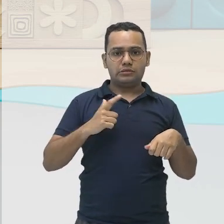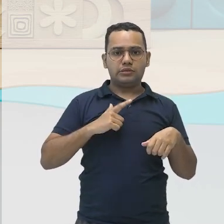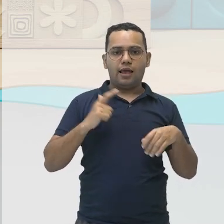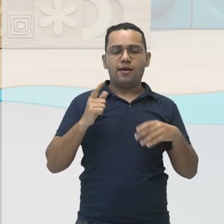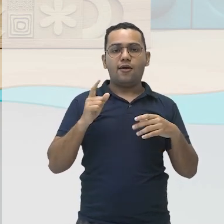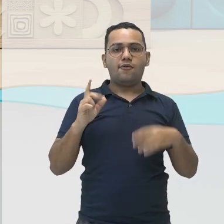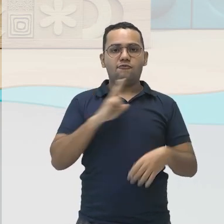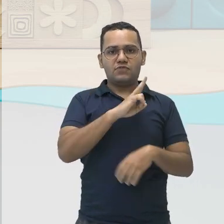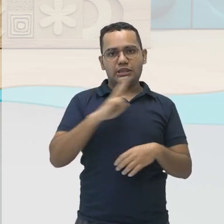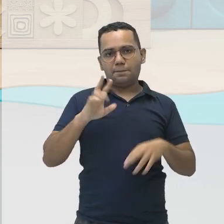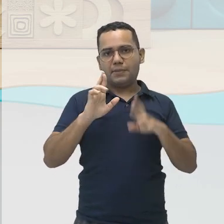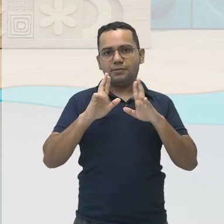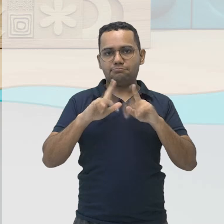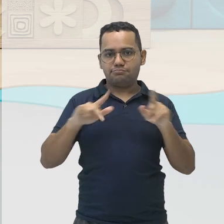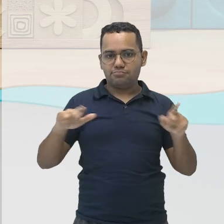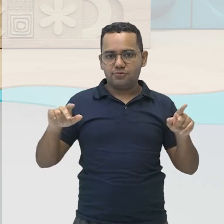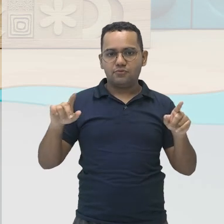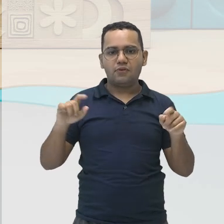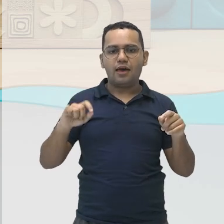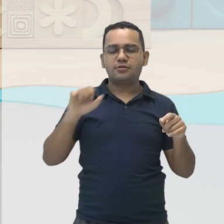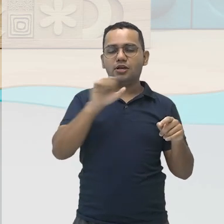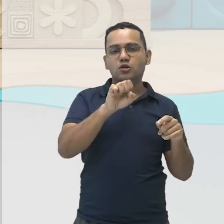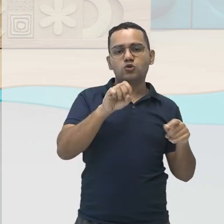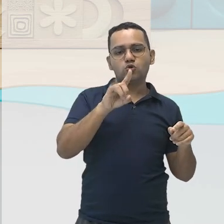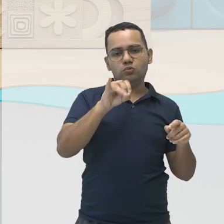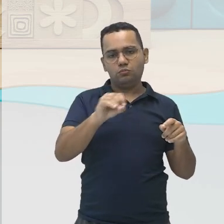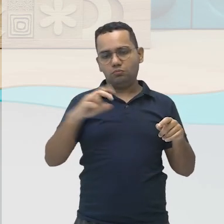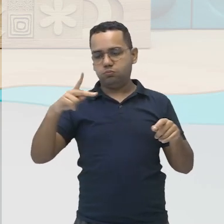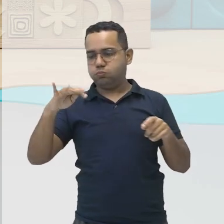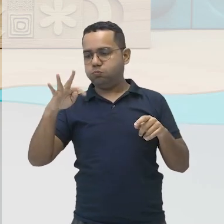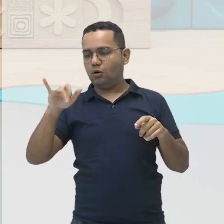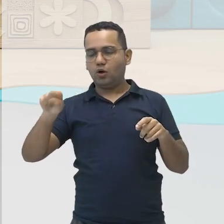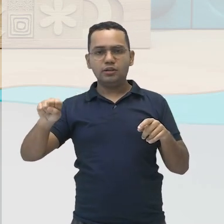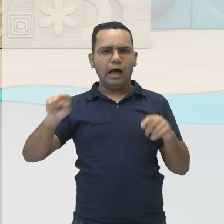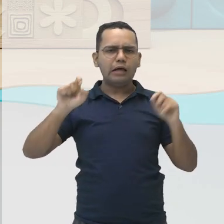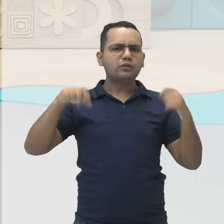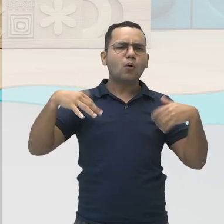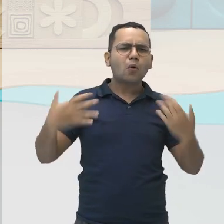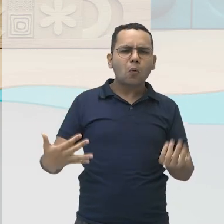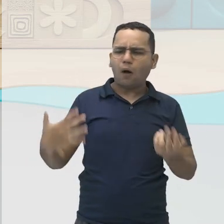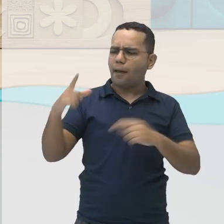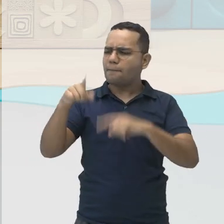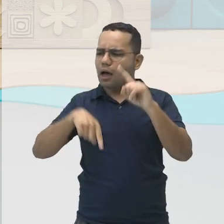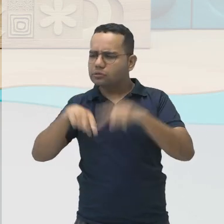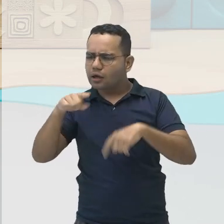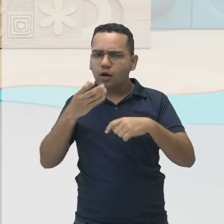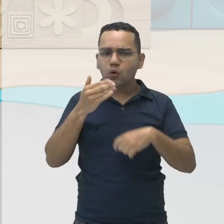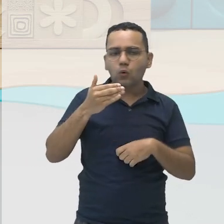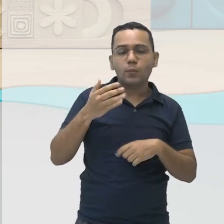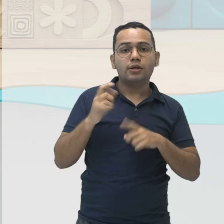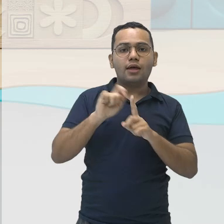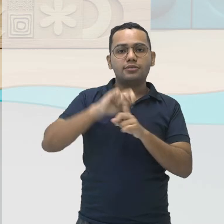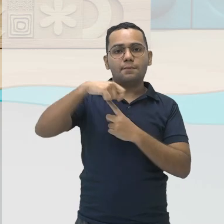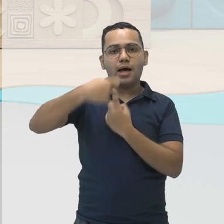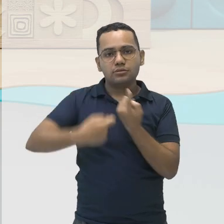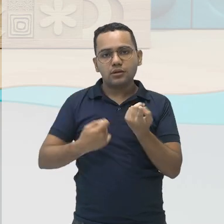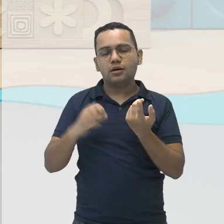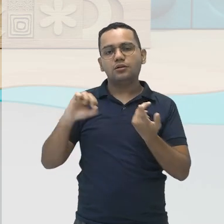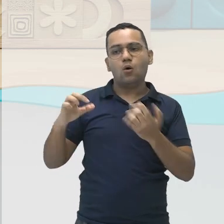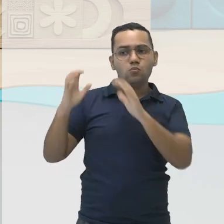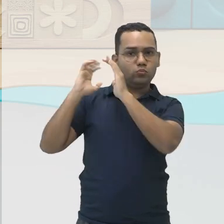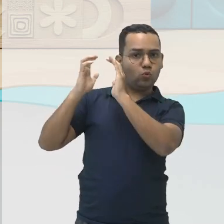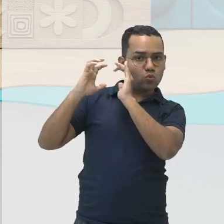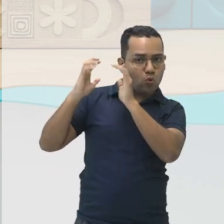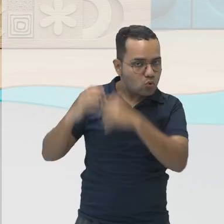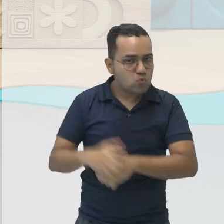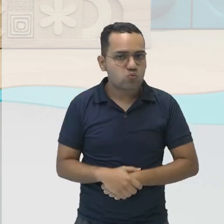estão presentes ali na banana, na água de coco também é super importante. Tá bom? Fazer exercícios físicos